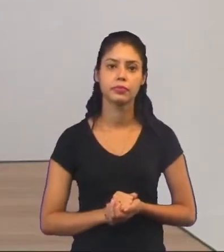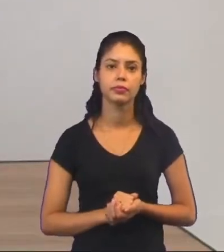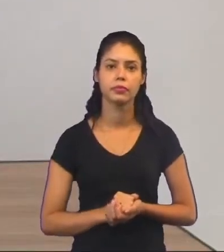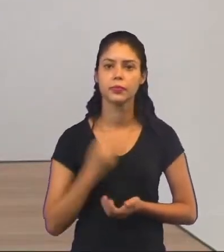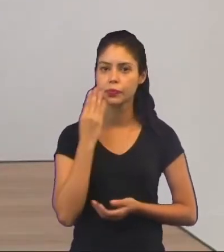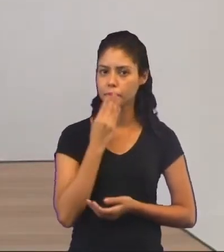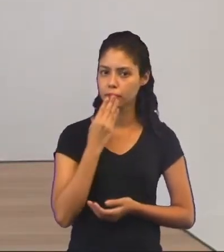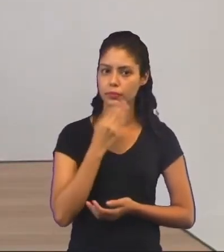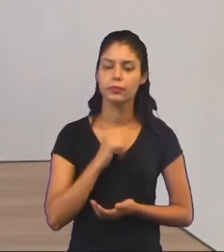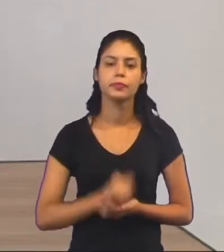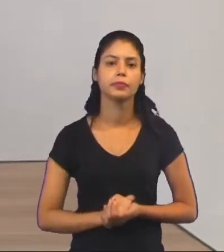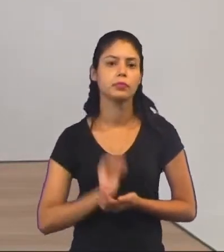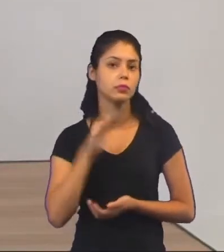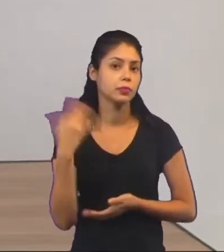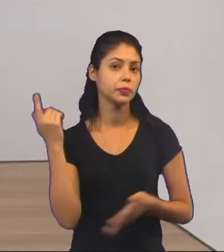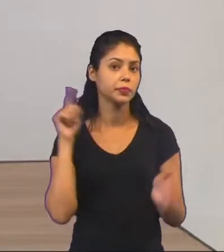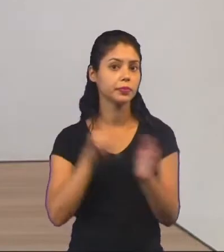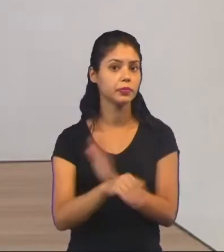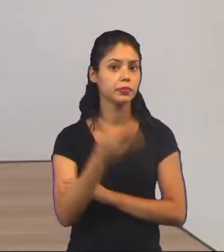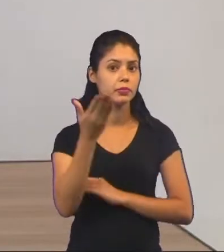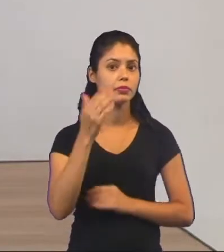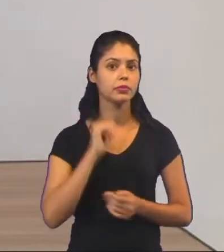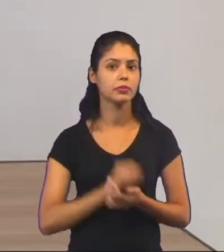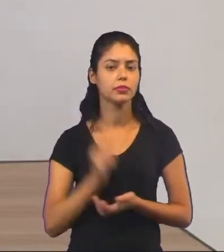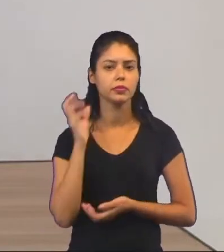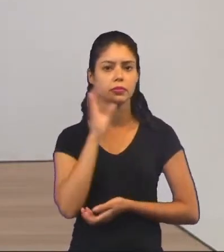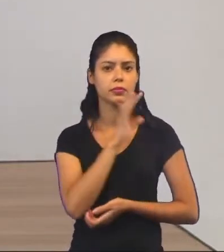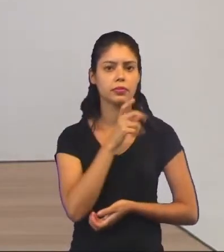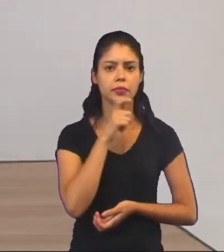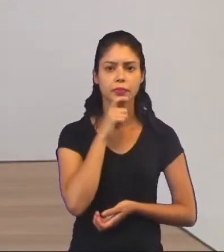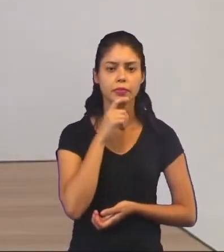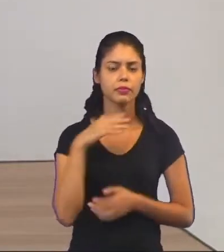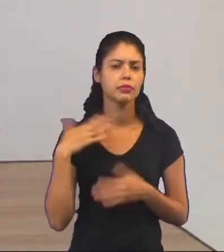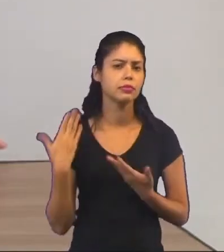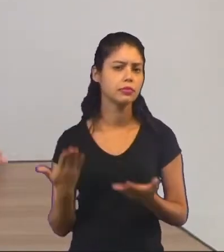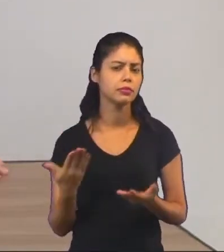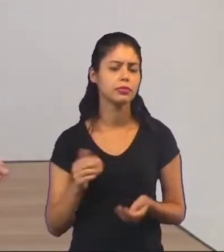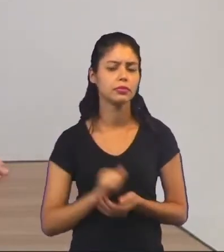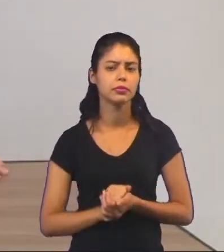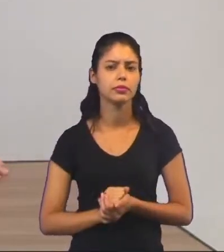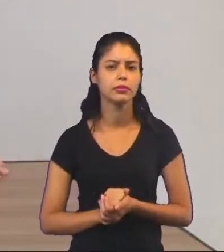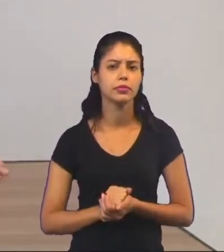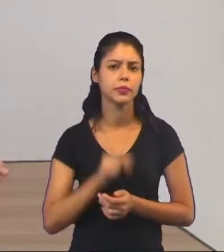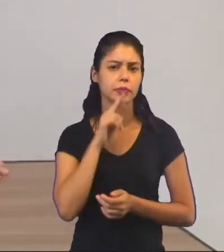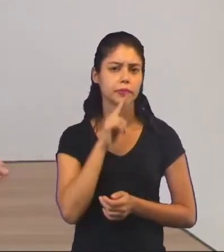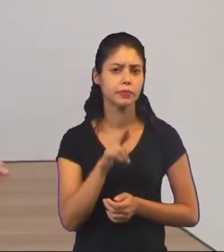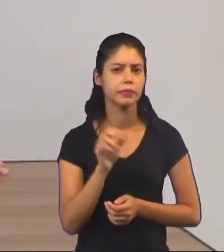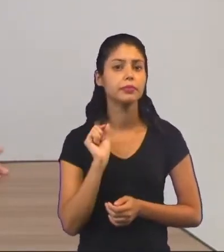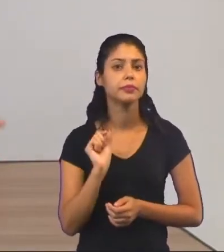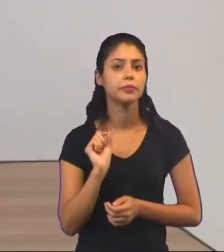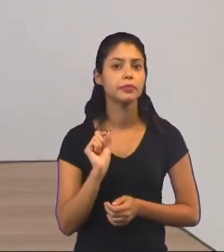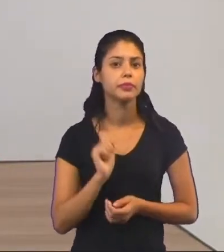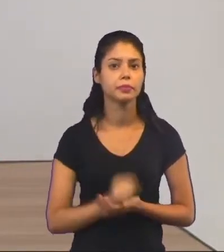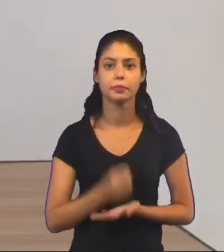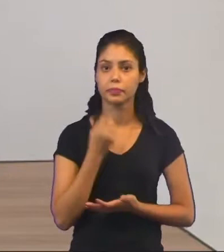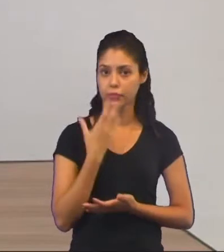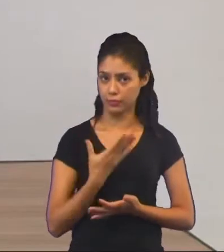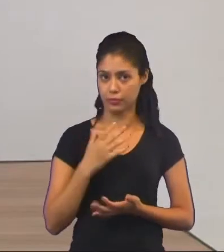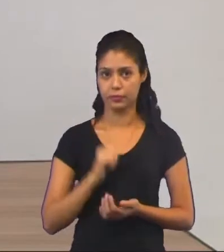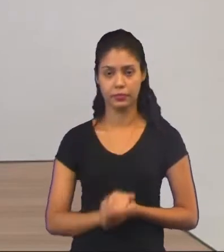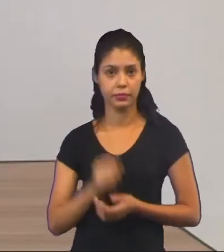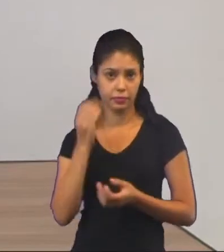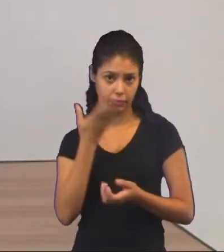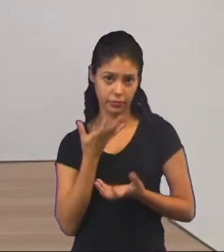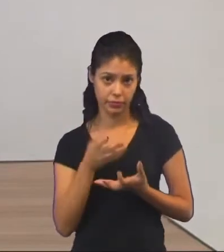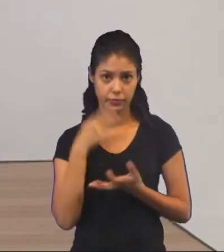né, doce. E quando eu perguntei para vocês se quente ou fria, o que será que a maioria aí de casa respondeu? Bom, eu